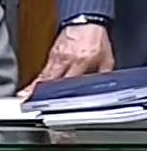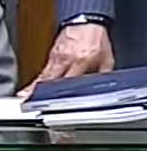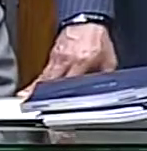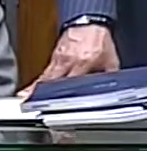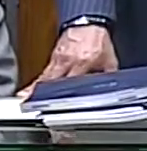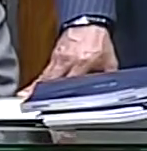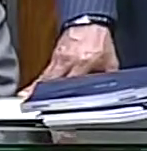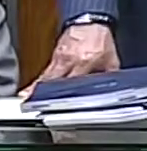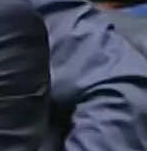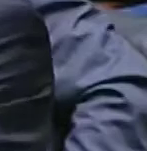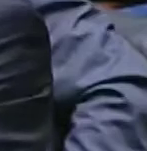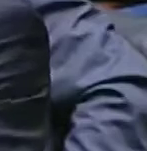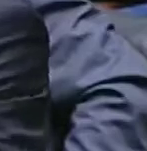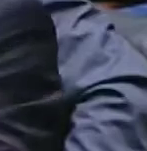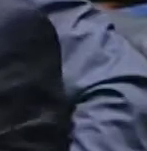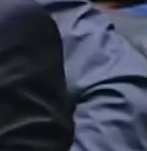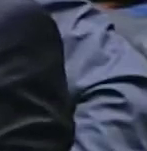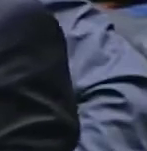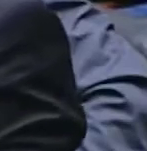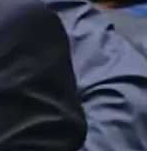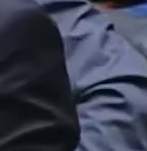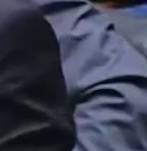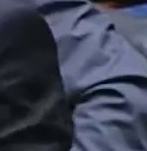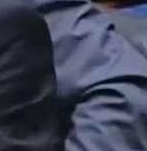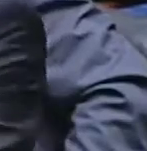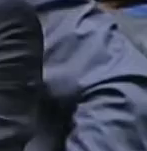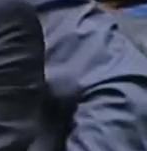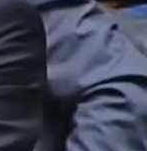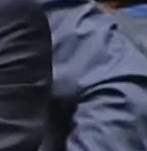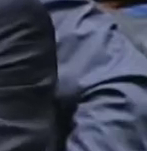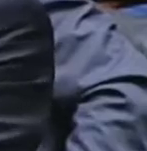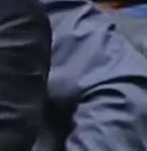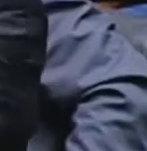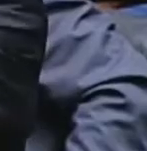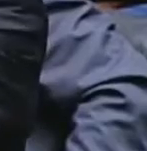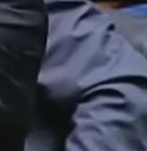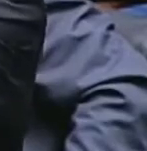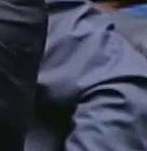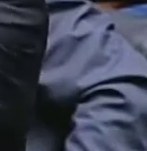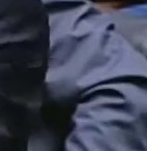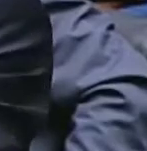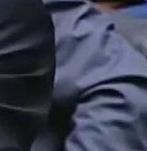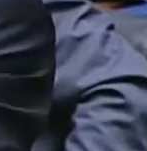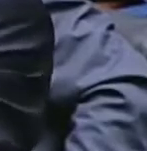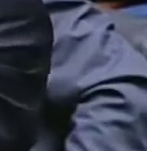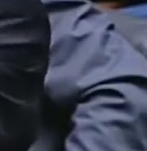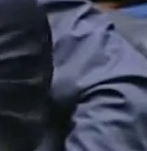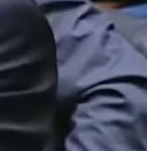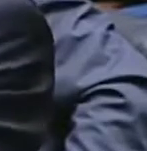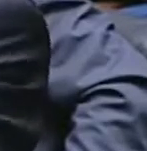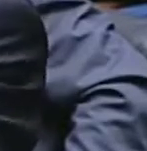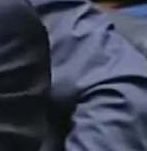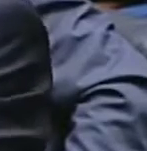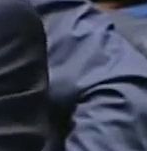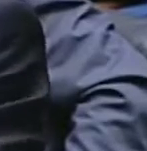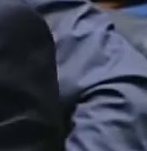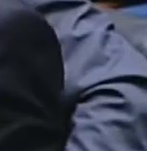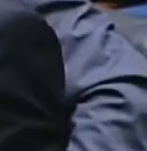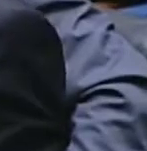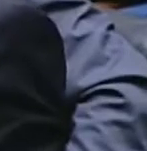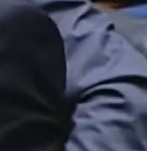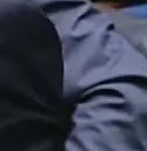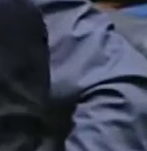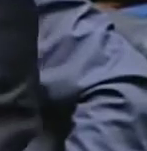Mais alguns minutos, nós vimos, para nossa surpresa, que praticamente 100% do orçamento do Ministério